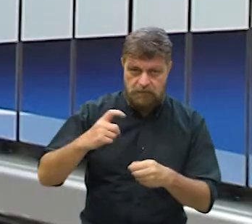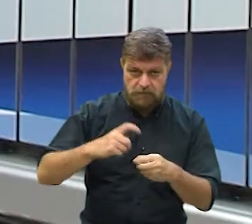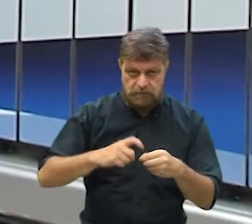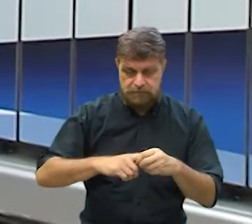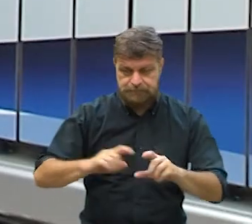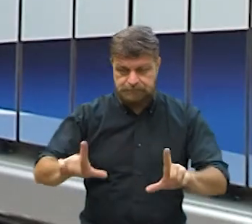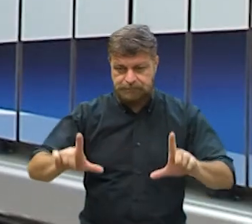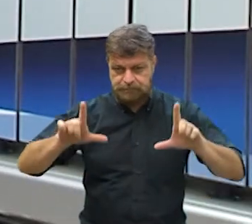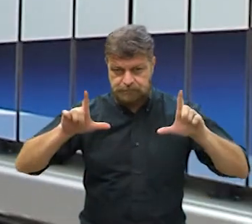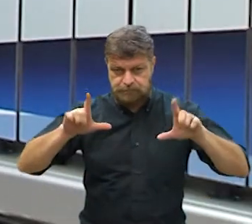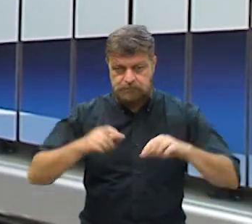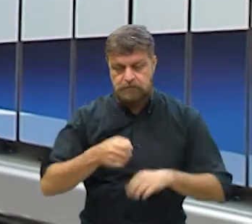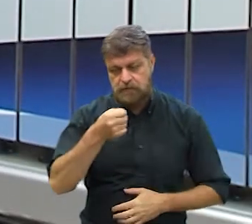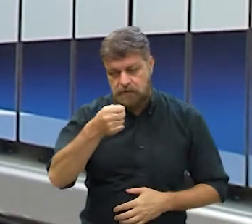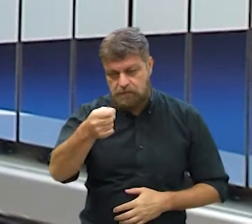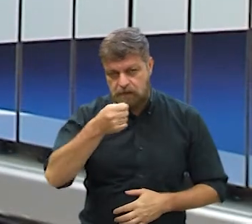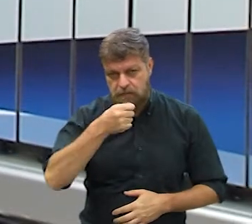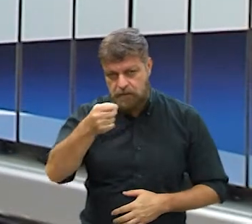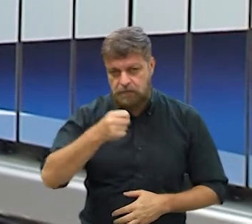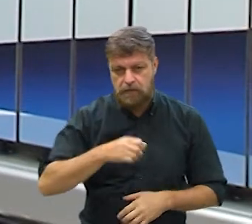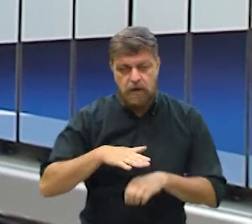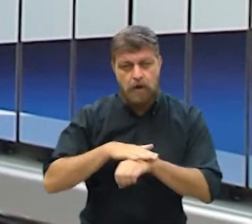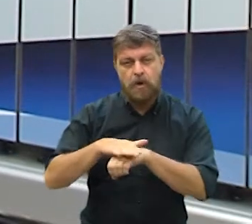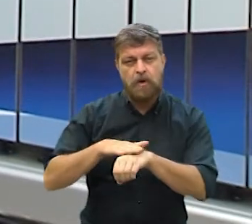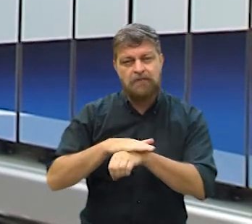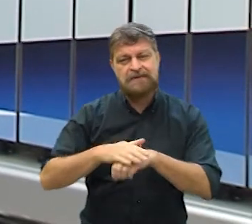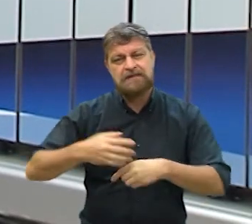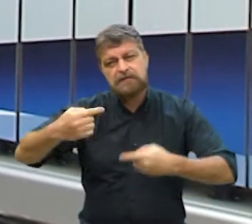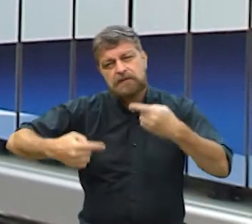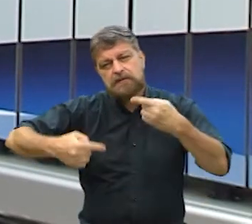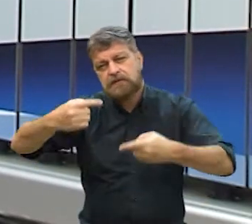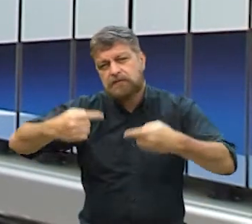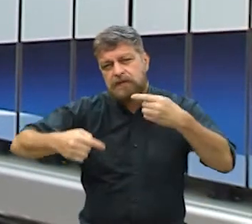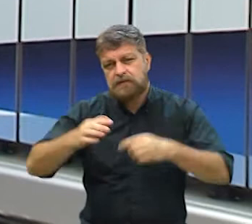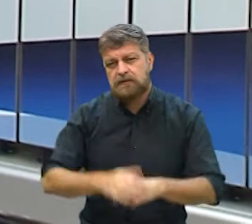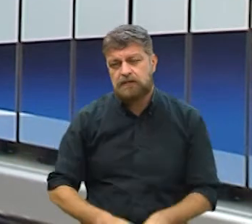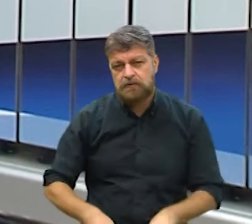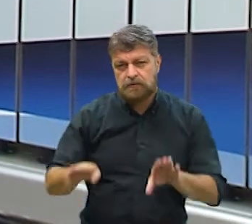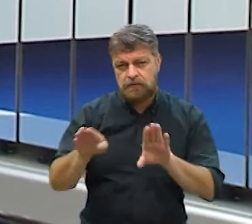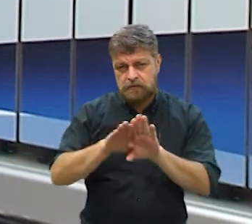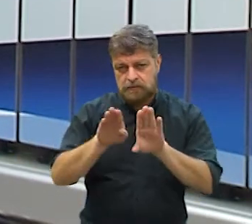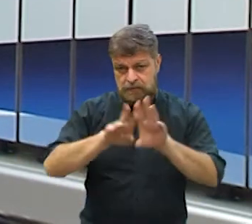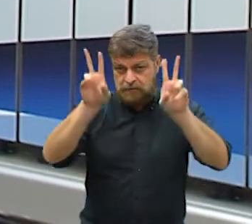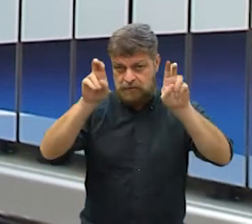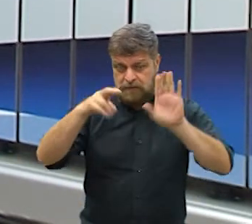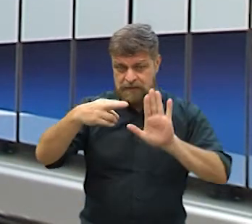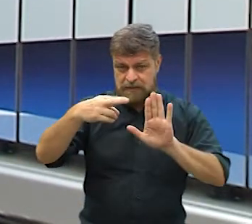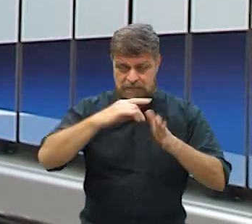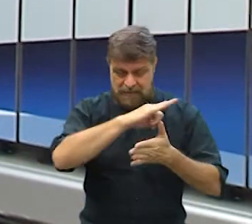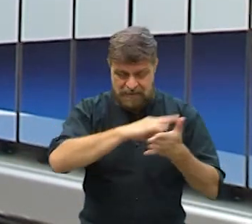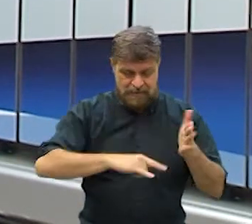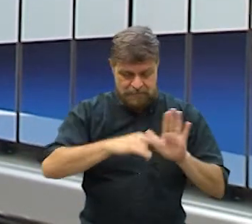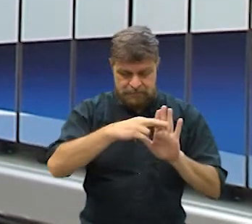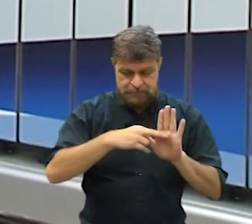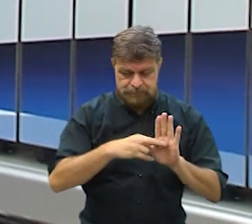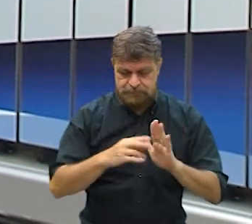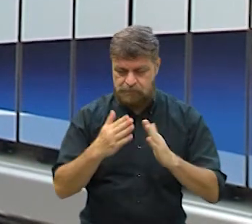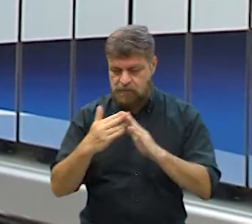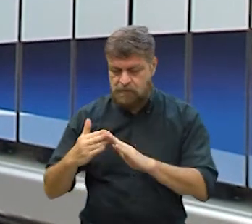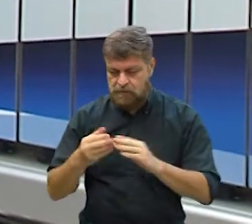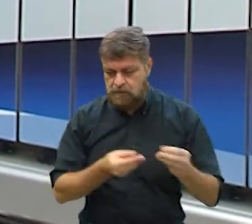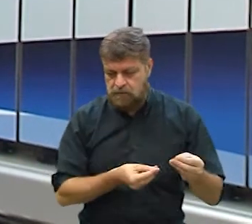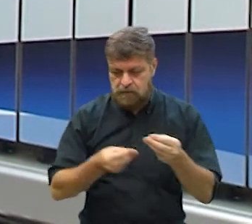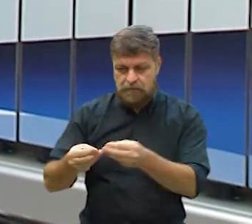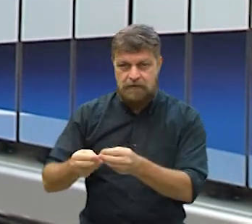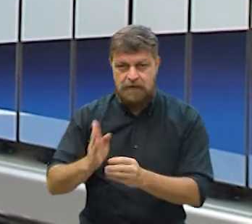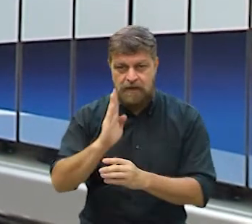Voltamos com o Questão de Ordem. Hoje nós estamos conversando e debatendo sobre regularização fundiária aqui no município de Campinas,